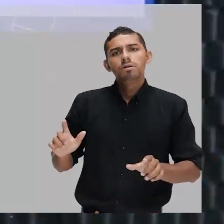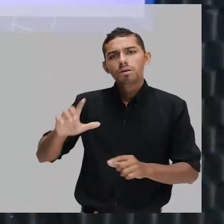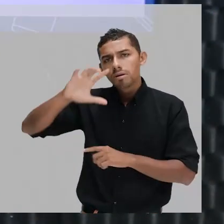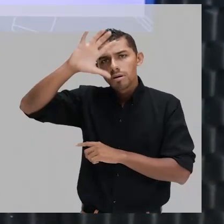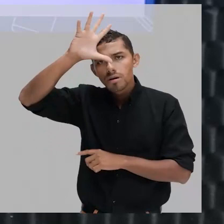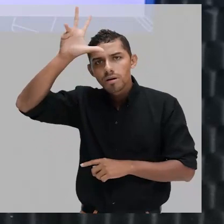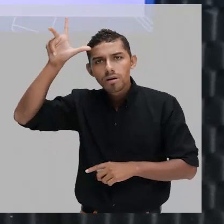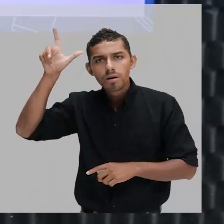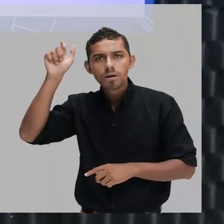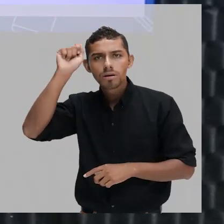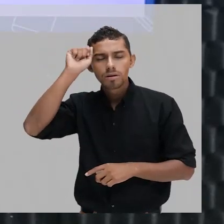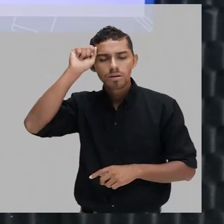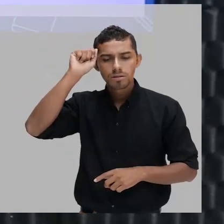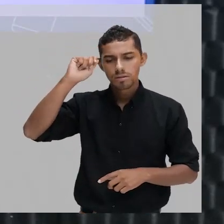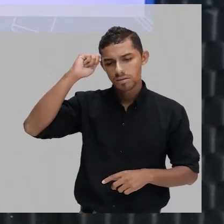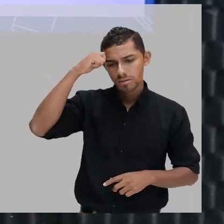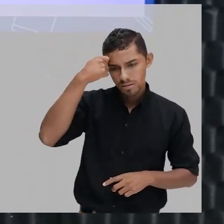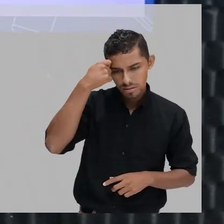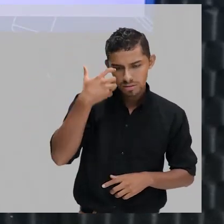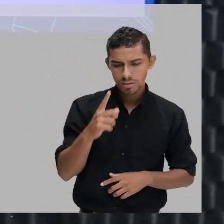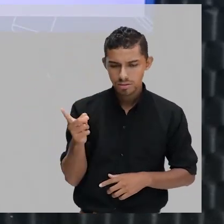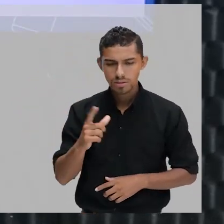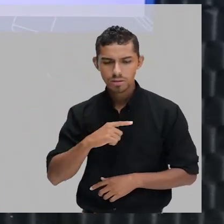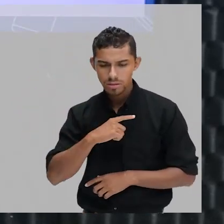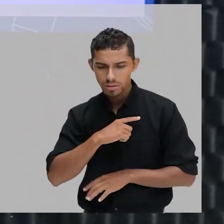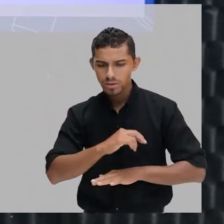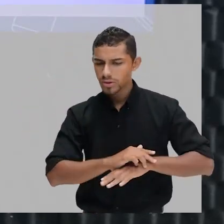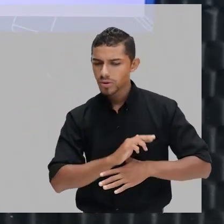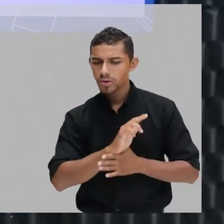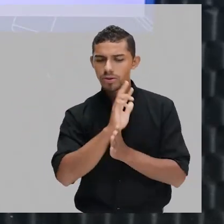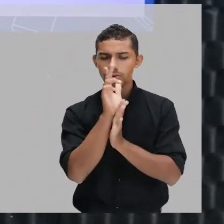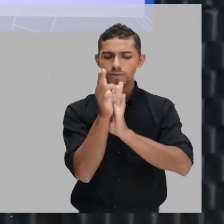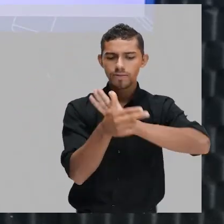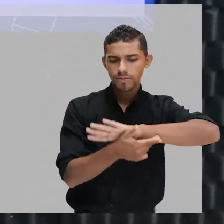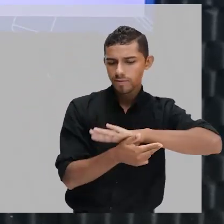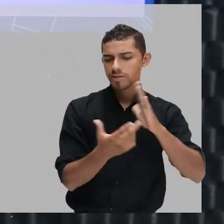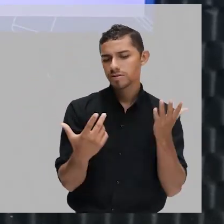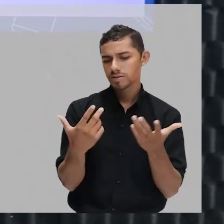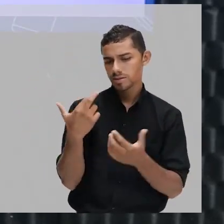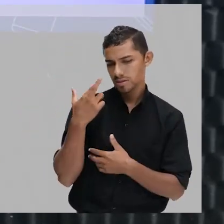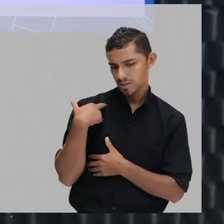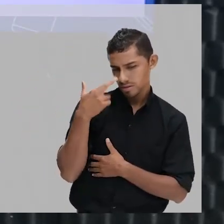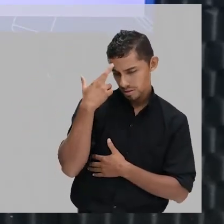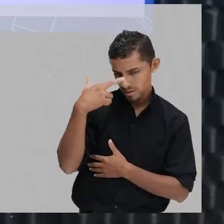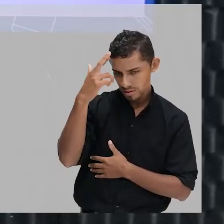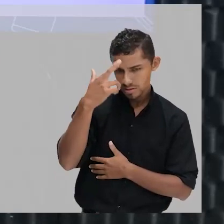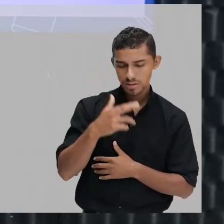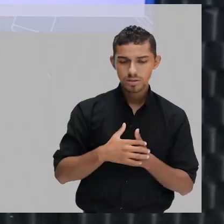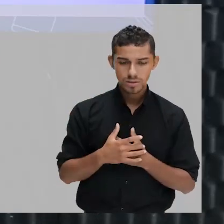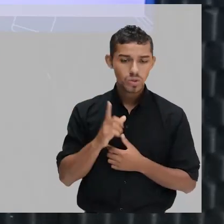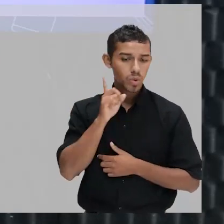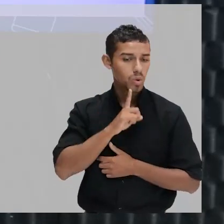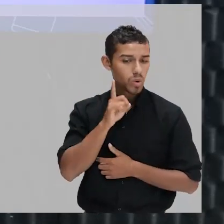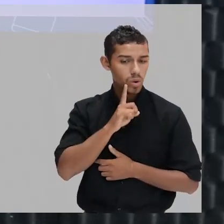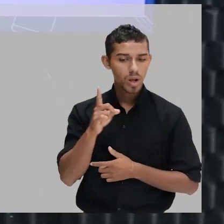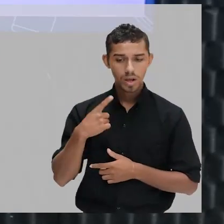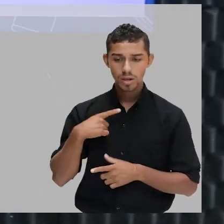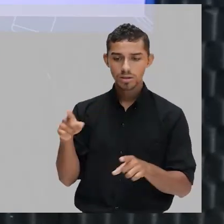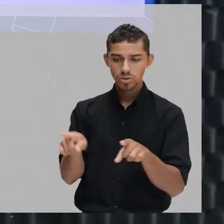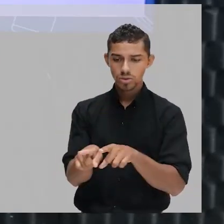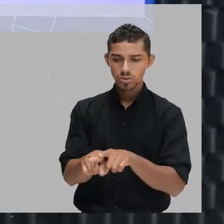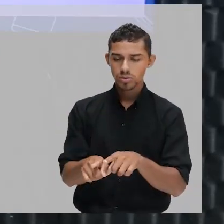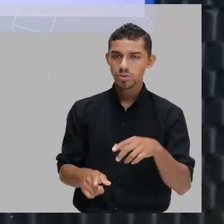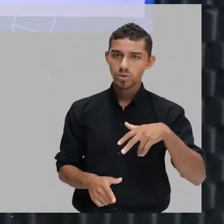dessa situação. Por causa disso, é que a variação das religiões de matriz africana nos Estados Unidos tem um boneco voodoo que a gente cria